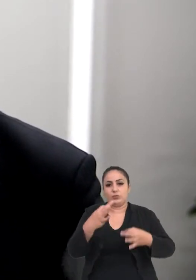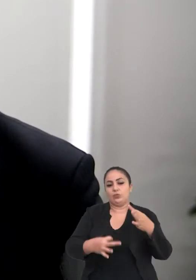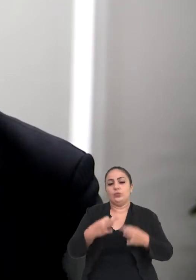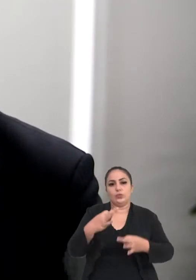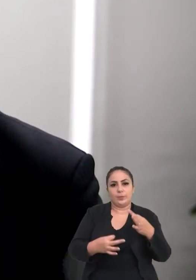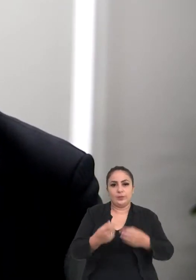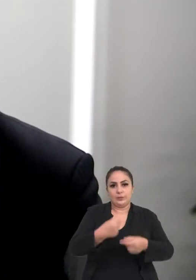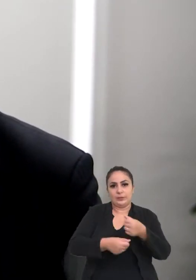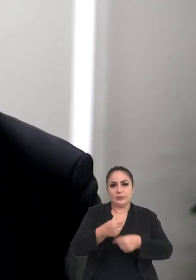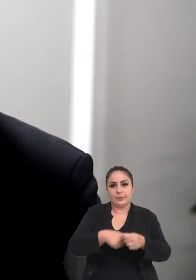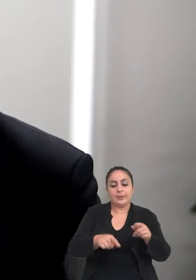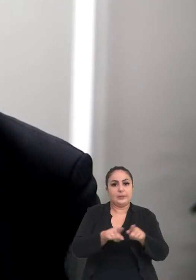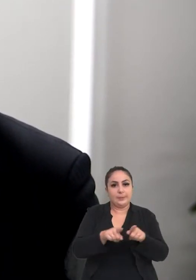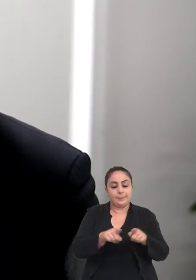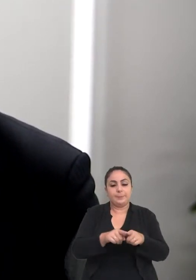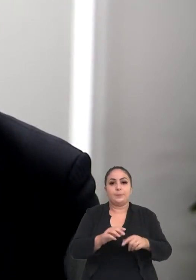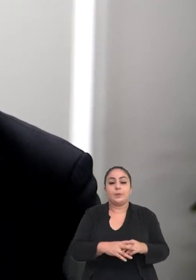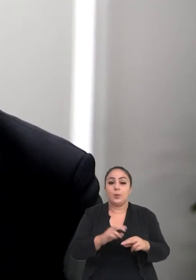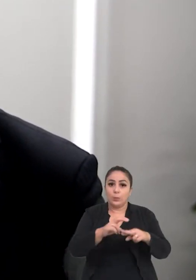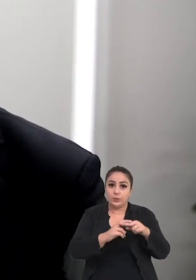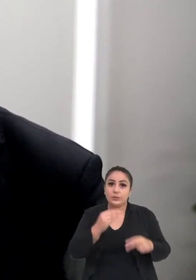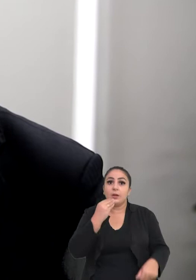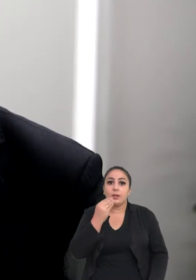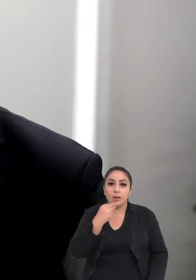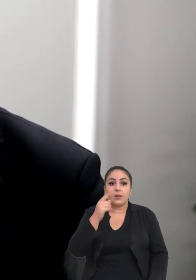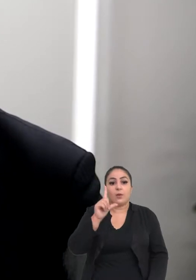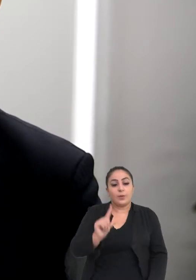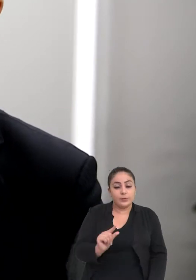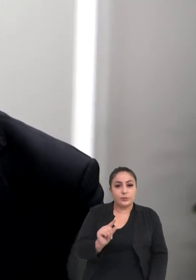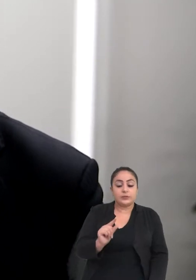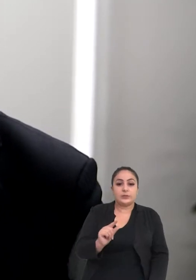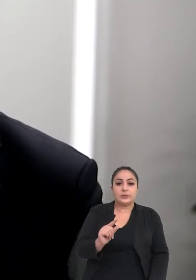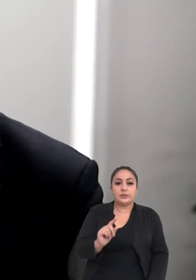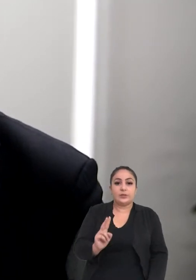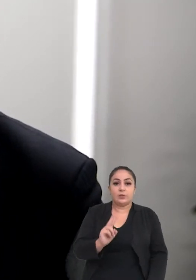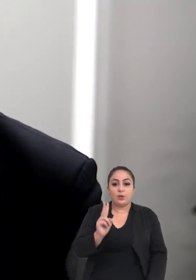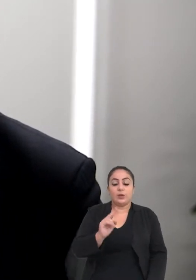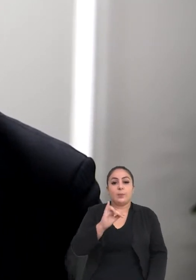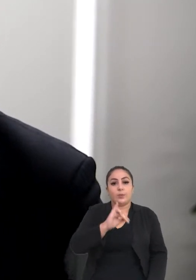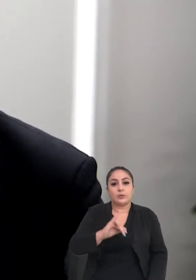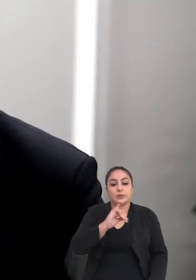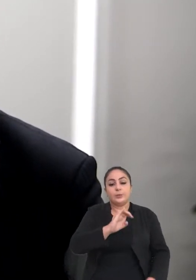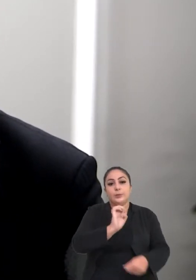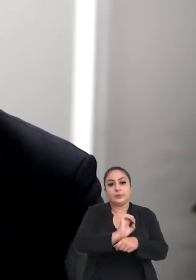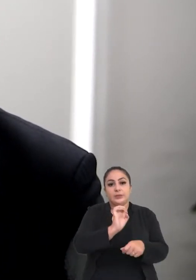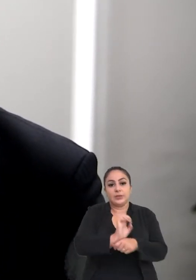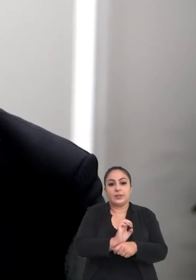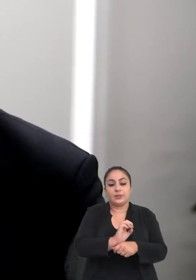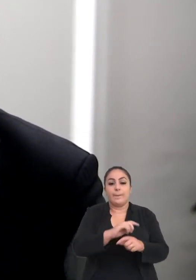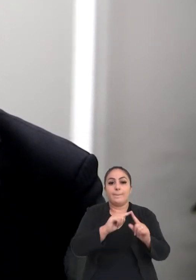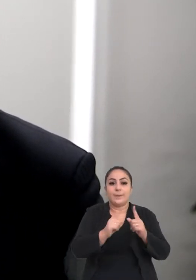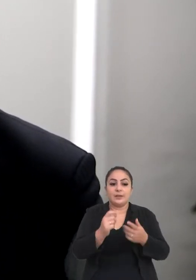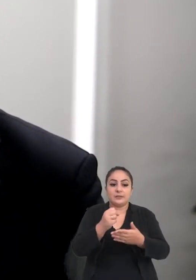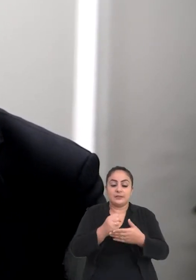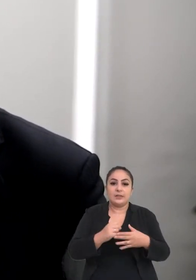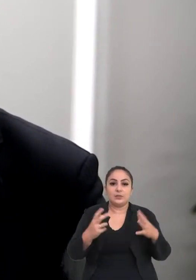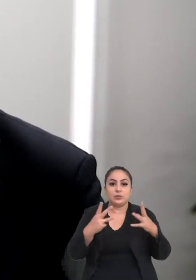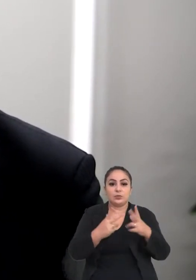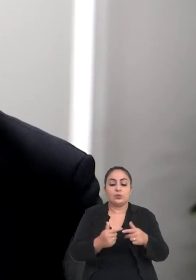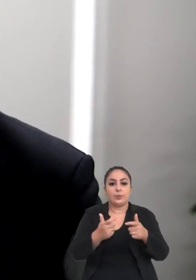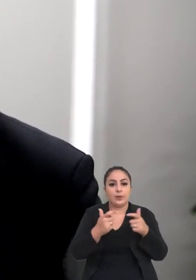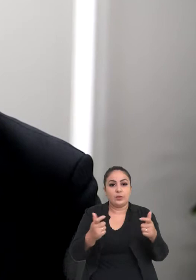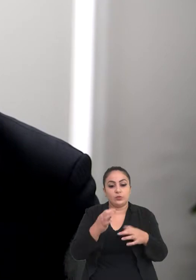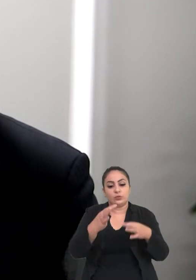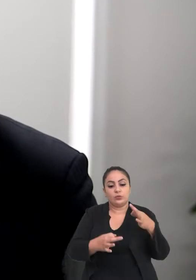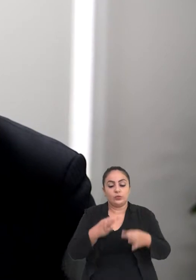justificáveis juridicamente e financeiramente. Então, claro, é uma redução de receita importante para o Estado, mas vai trazer,